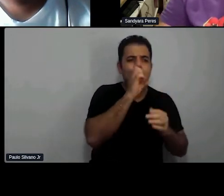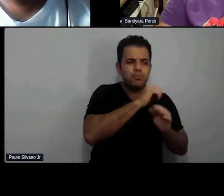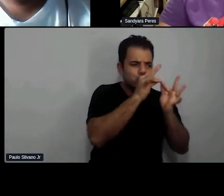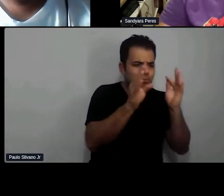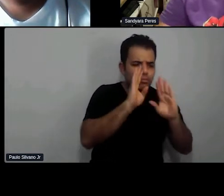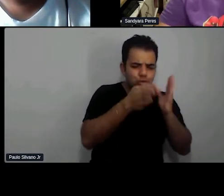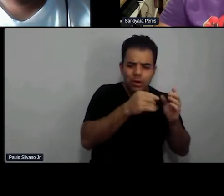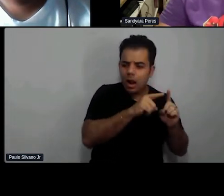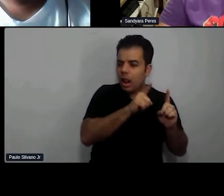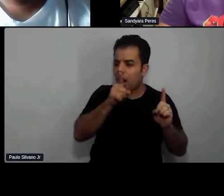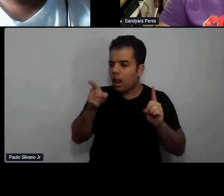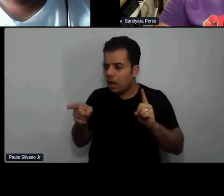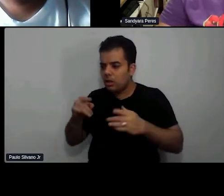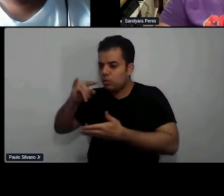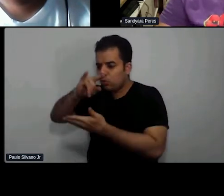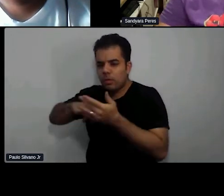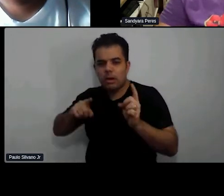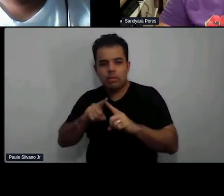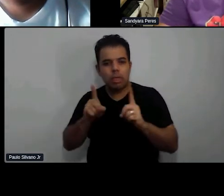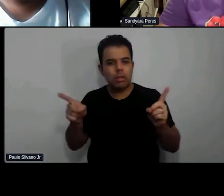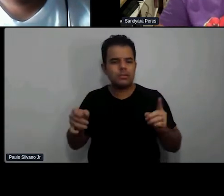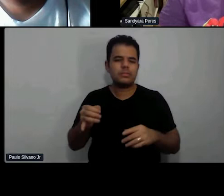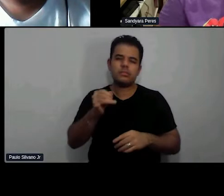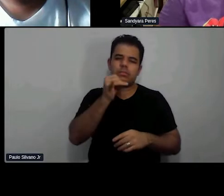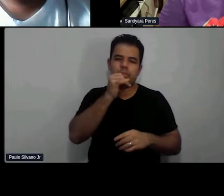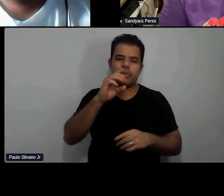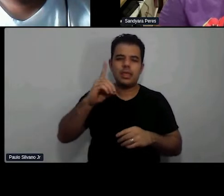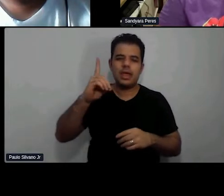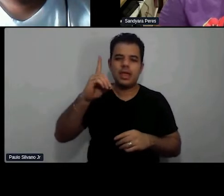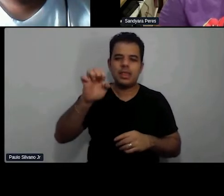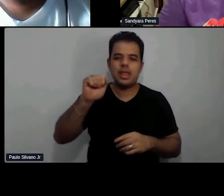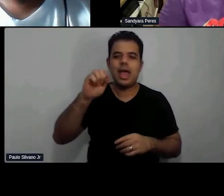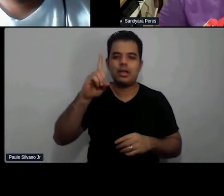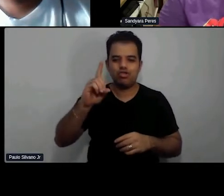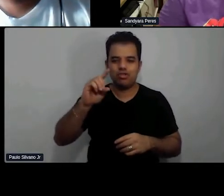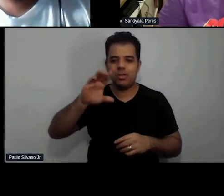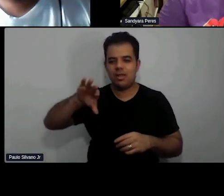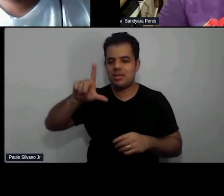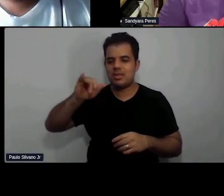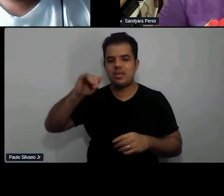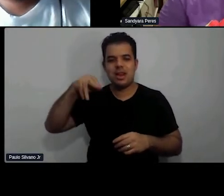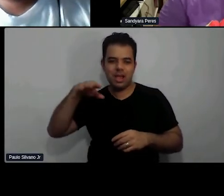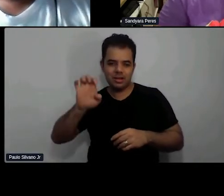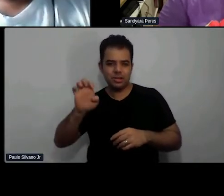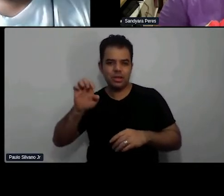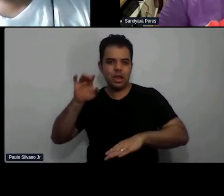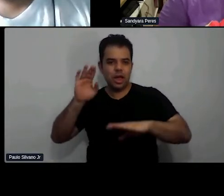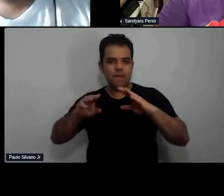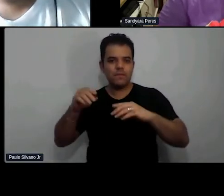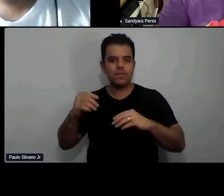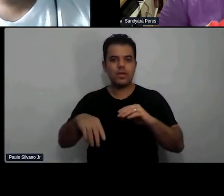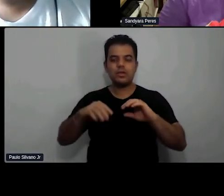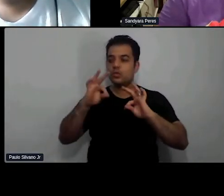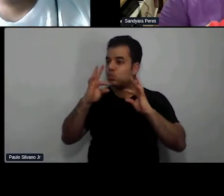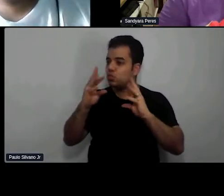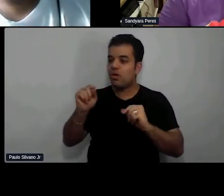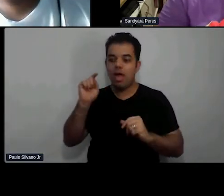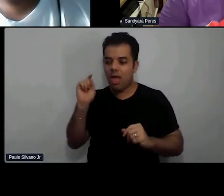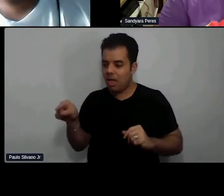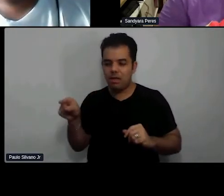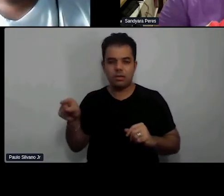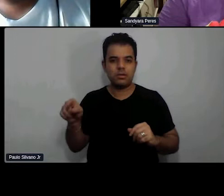você pega uma guideline, por exemplo, texto alternativo, né? Alternativa textual, 1.1.1. E aí é um